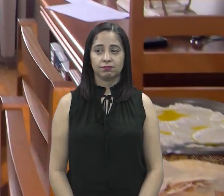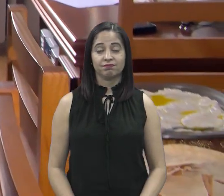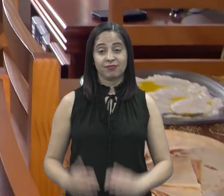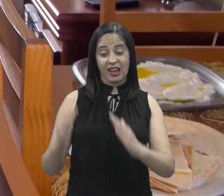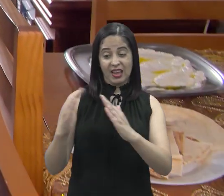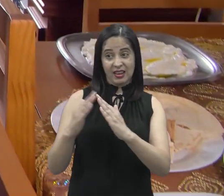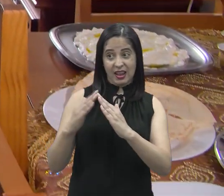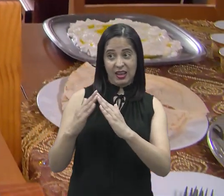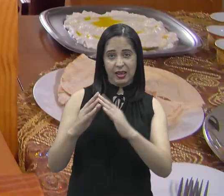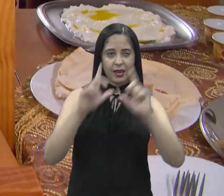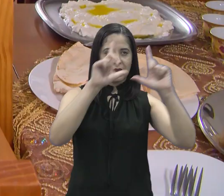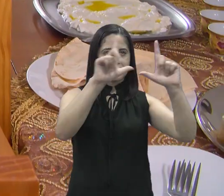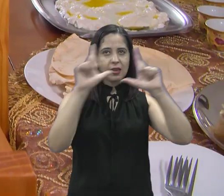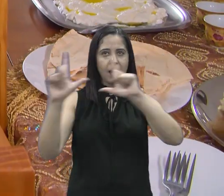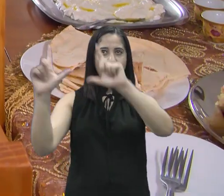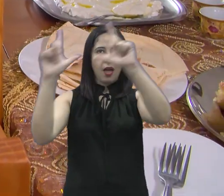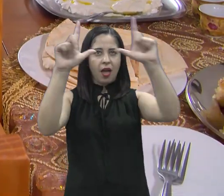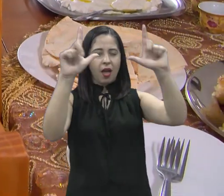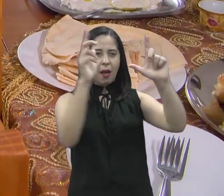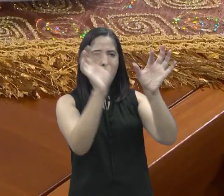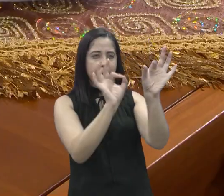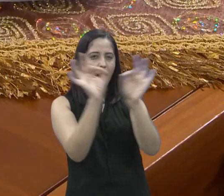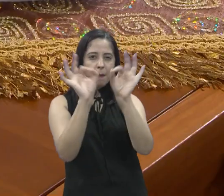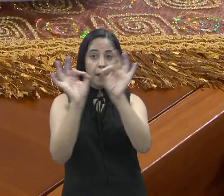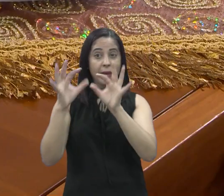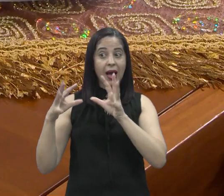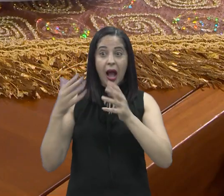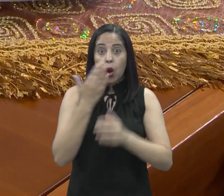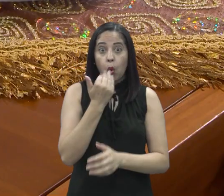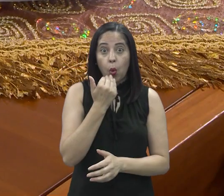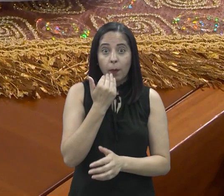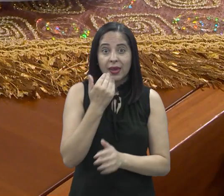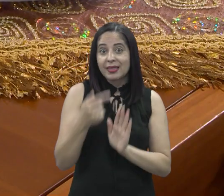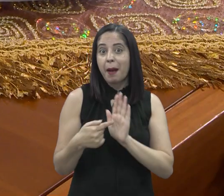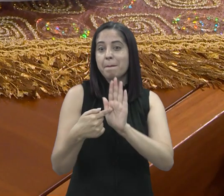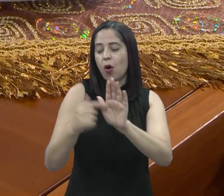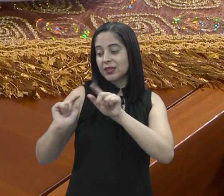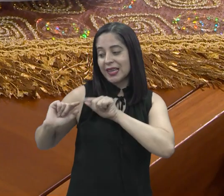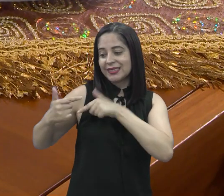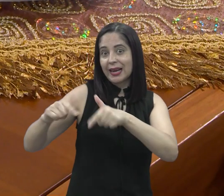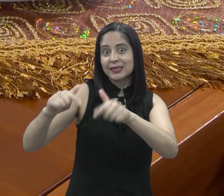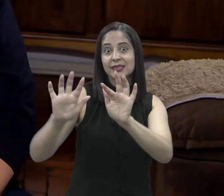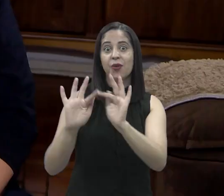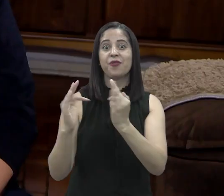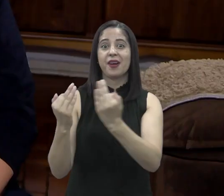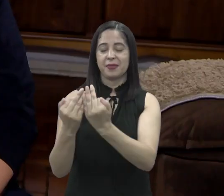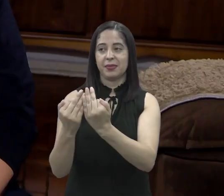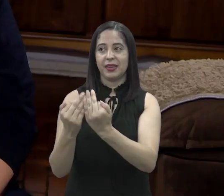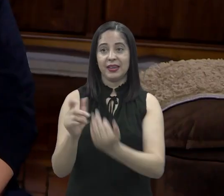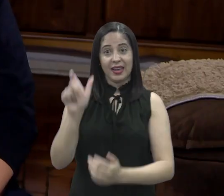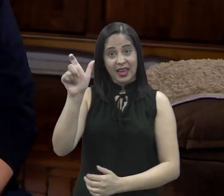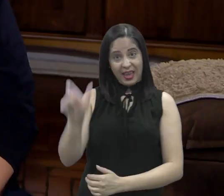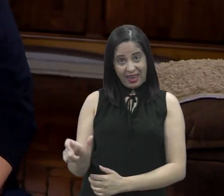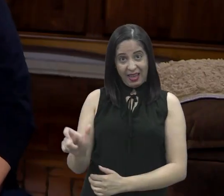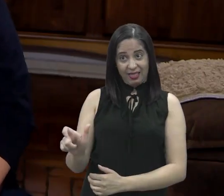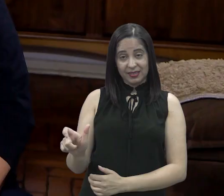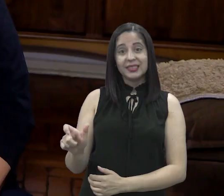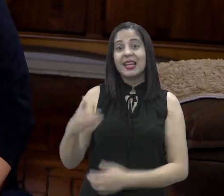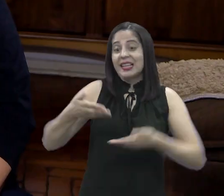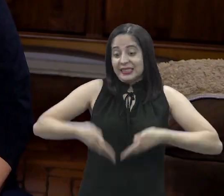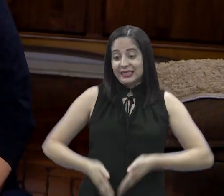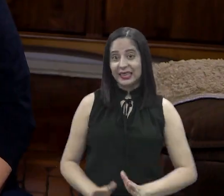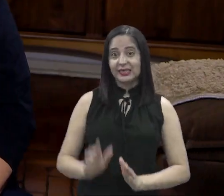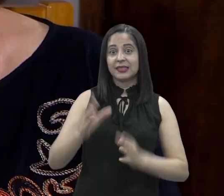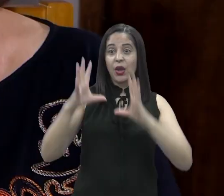Nessa casa, os quadros, a decoração e até a comida entregam a origem da família. A Hind é nascida